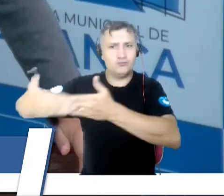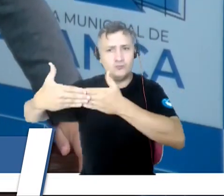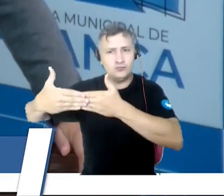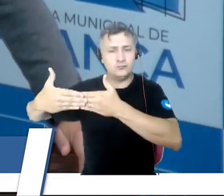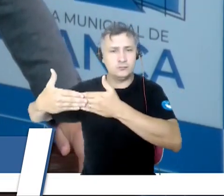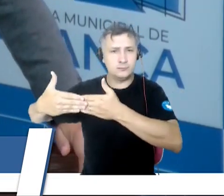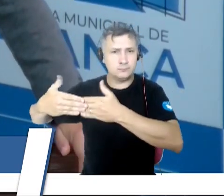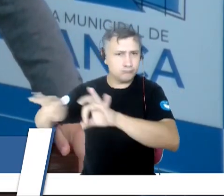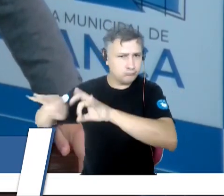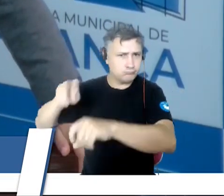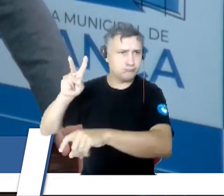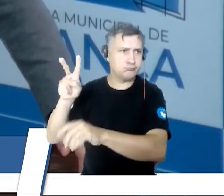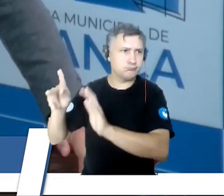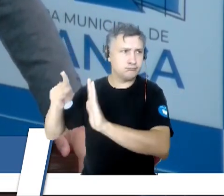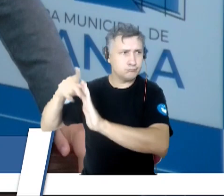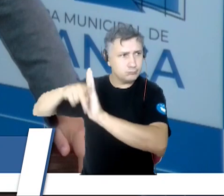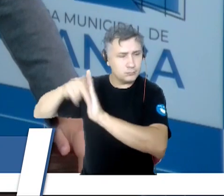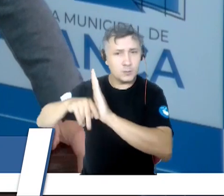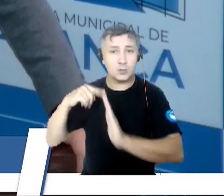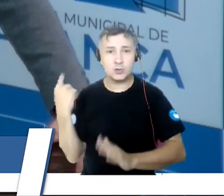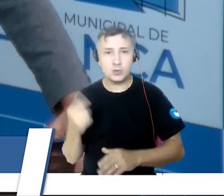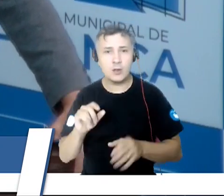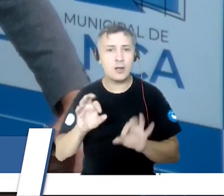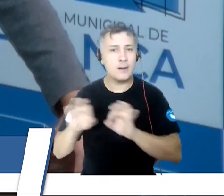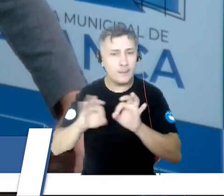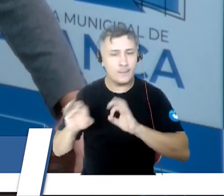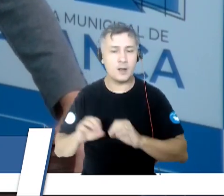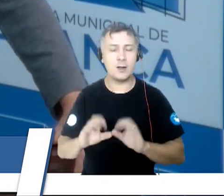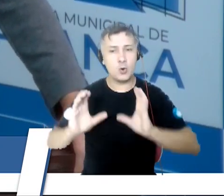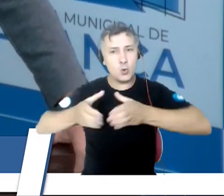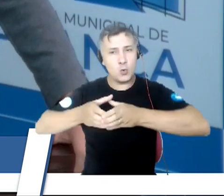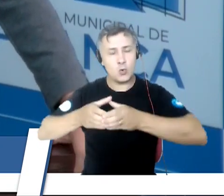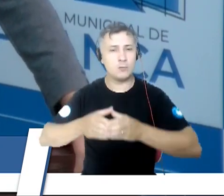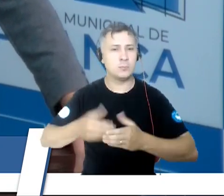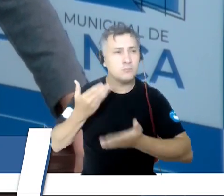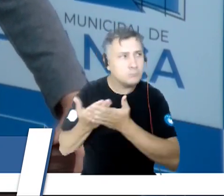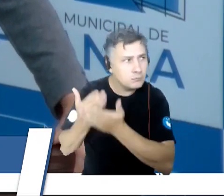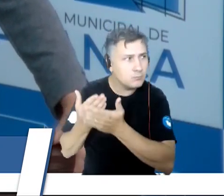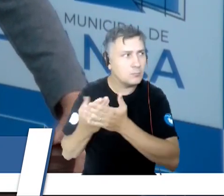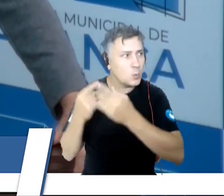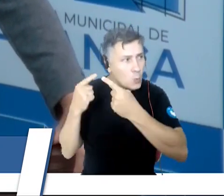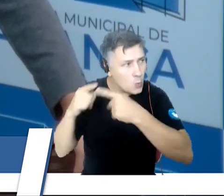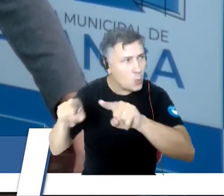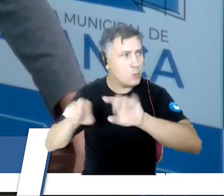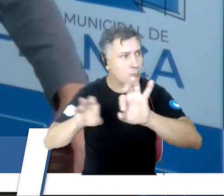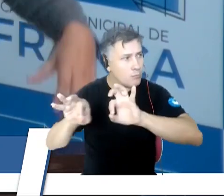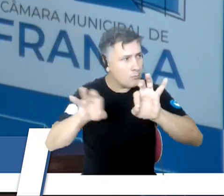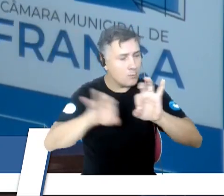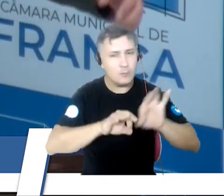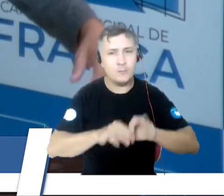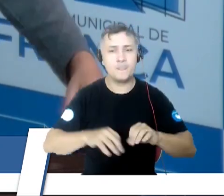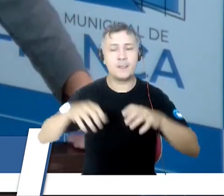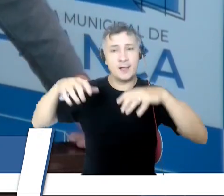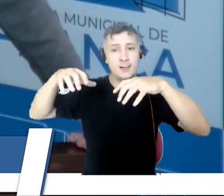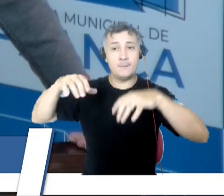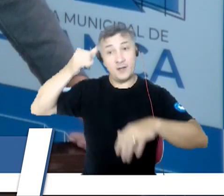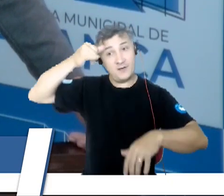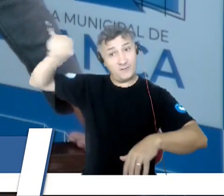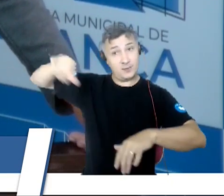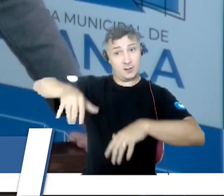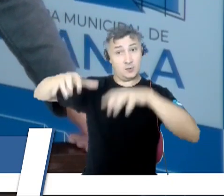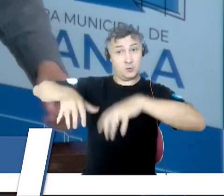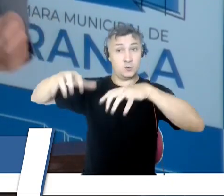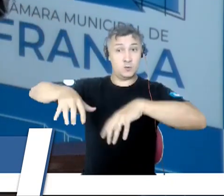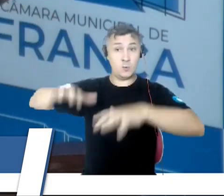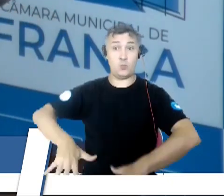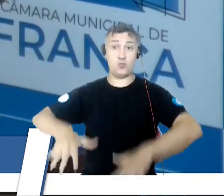aqui, criamos a Frente Parlamentar de Estudo e Combate às Enchentes, nós também buscamos